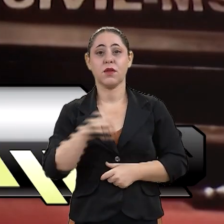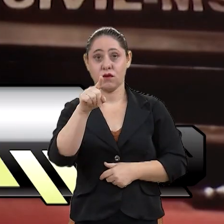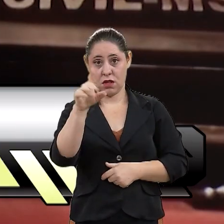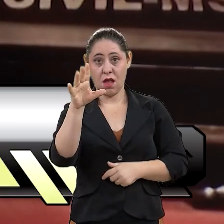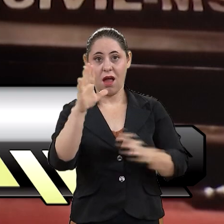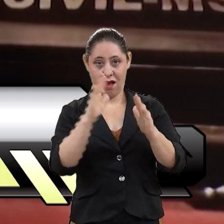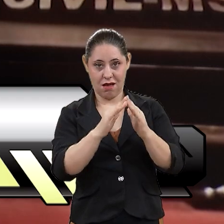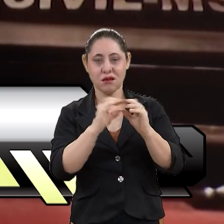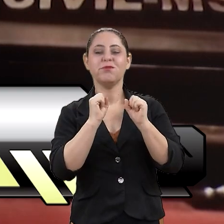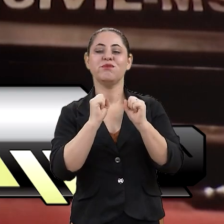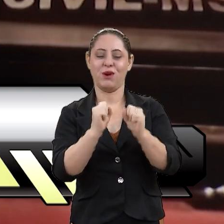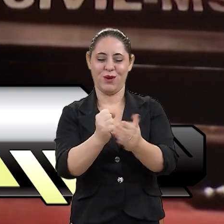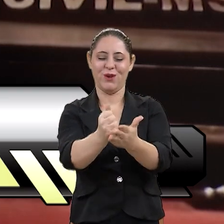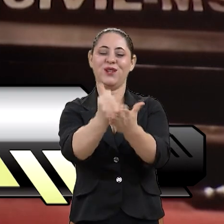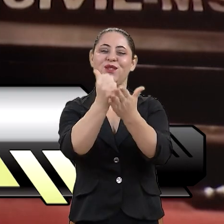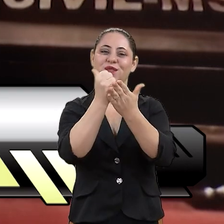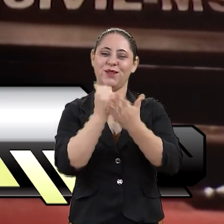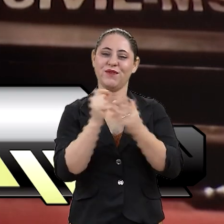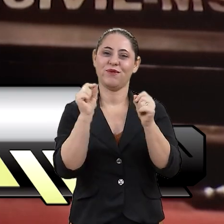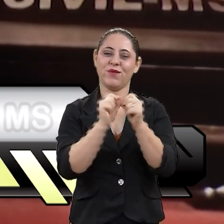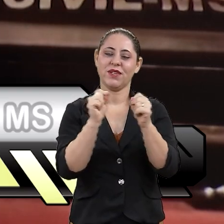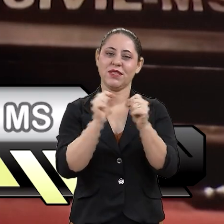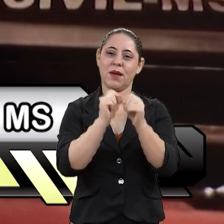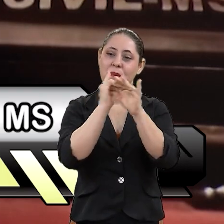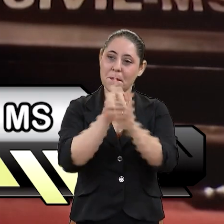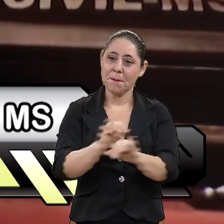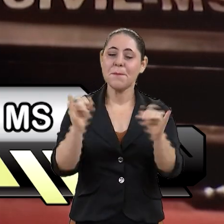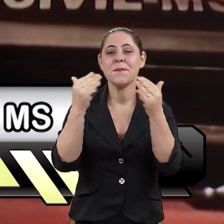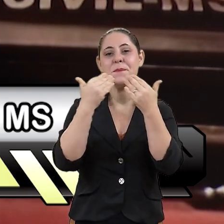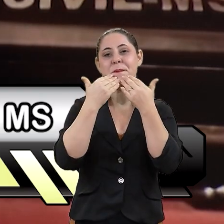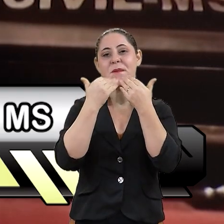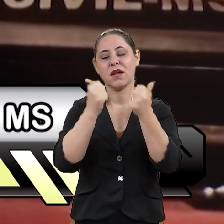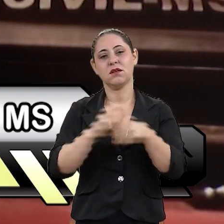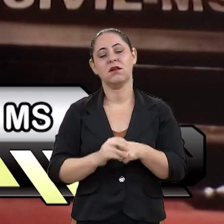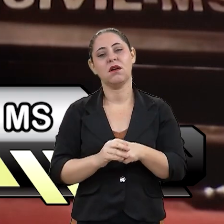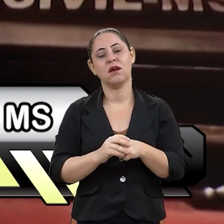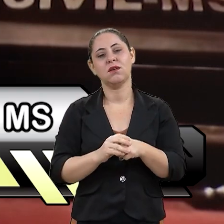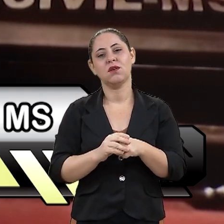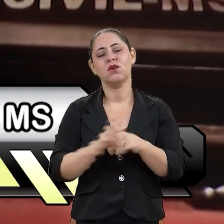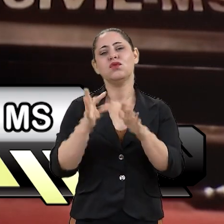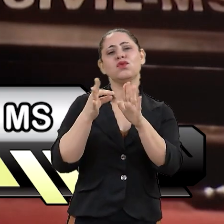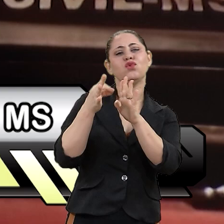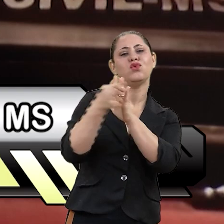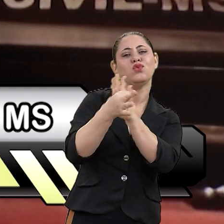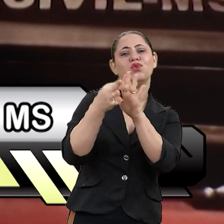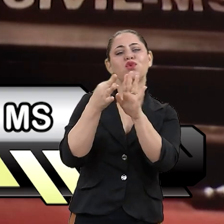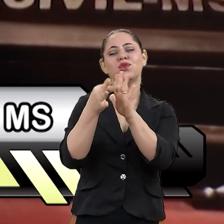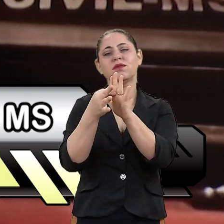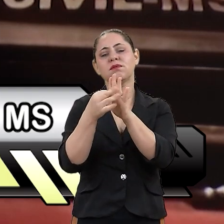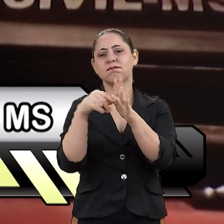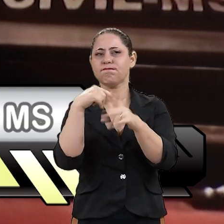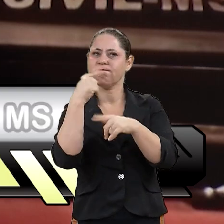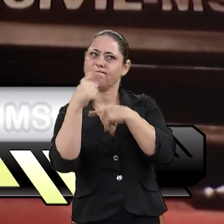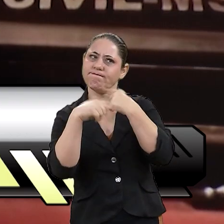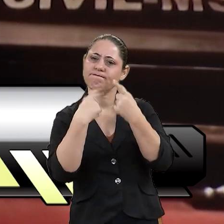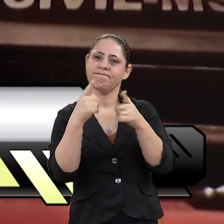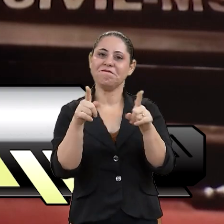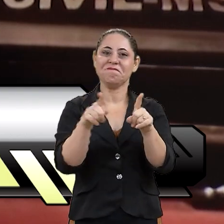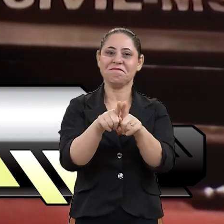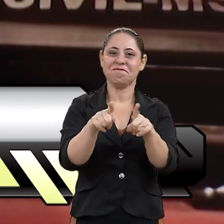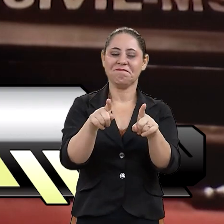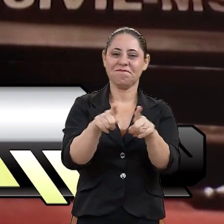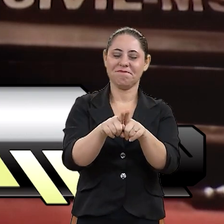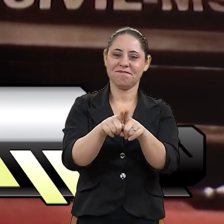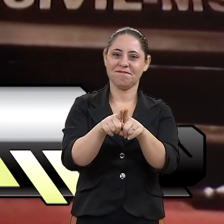nos ajudar a fazer o nosso programa ainda melhor. Mande seus comentários, as suas dúvidas e sugestões por meio de nossas